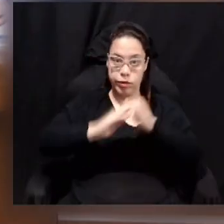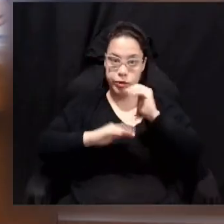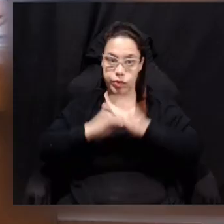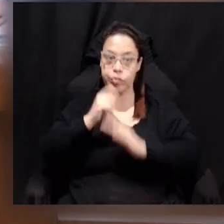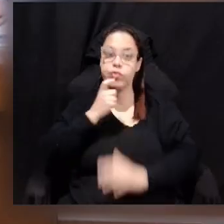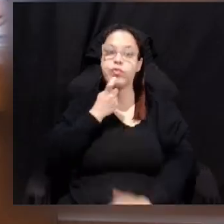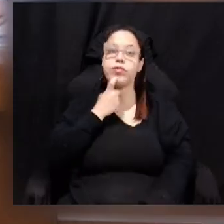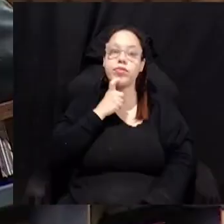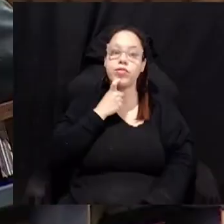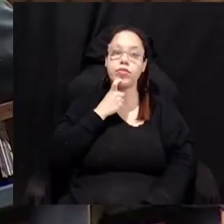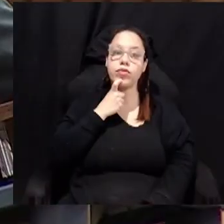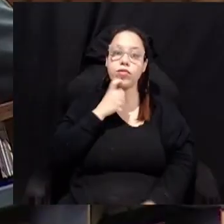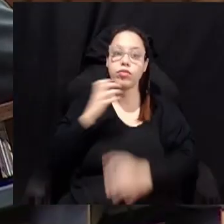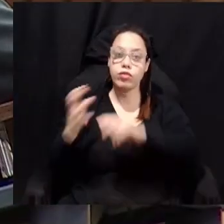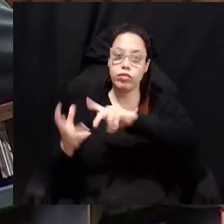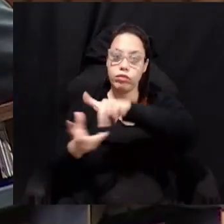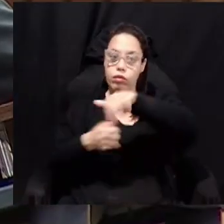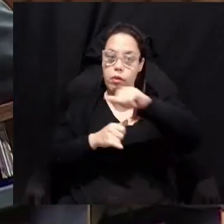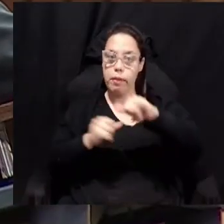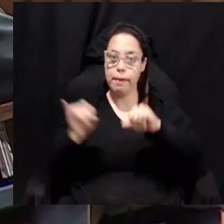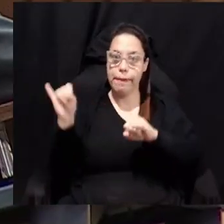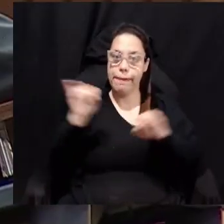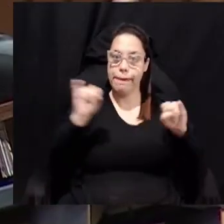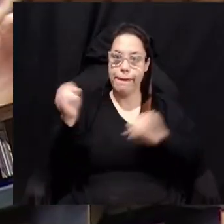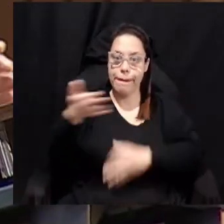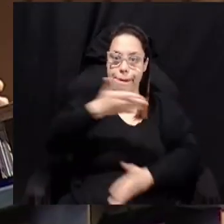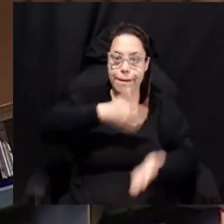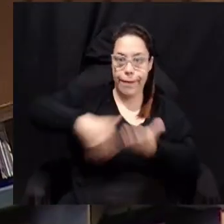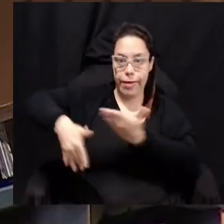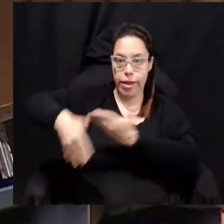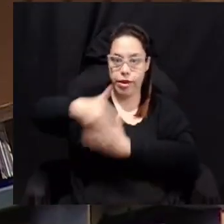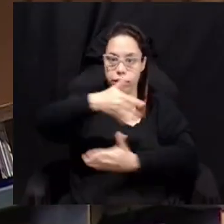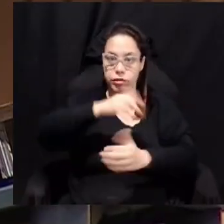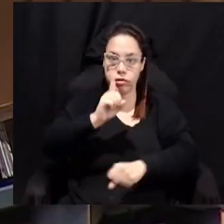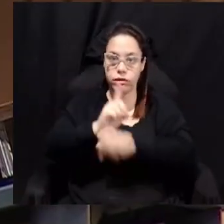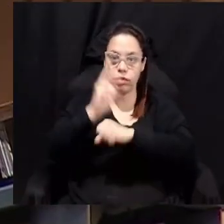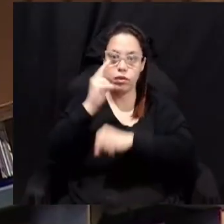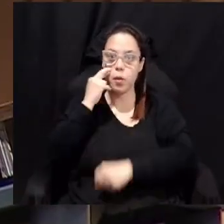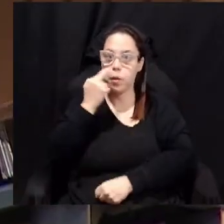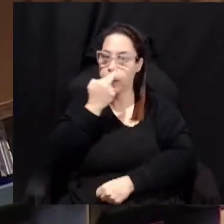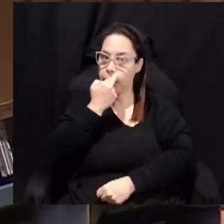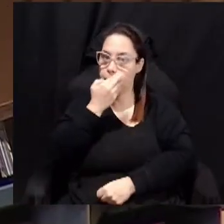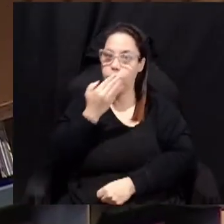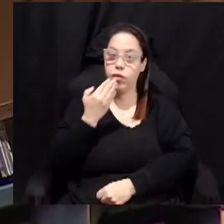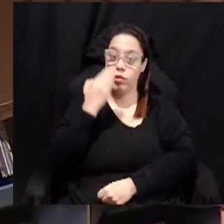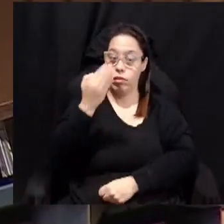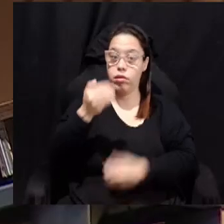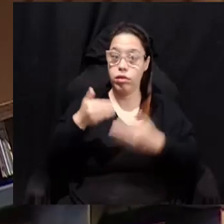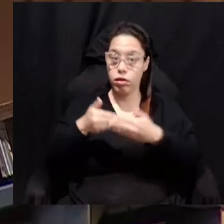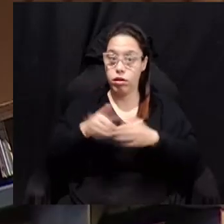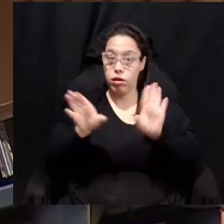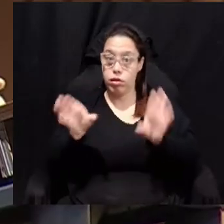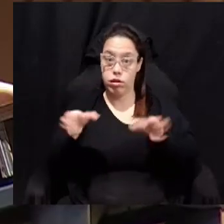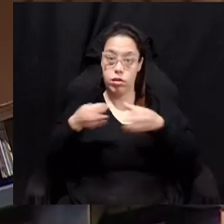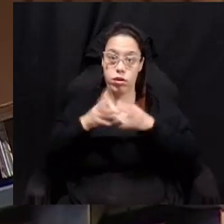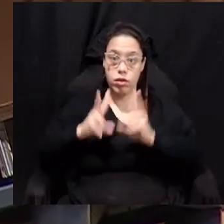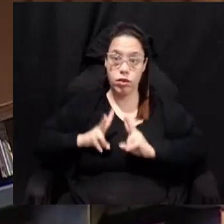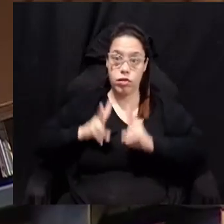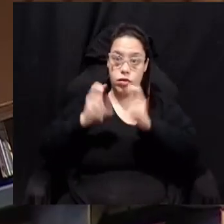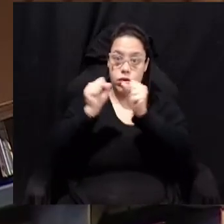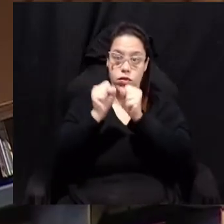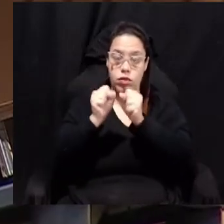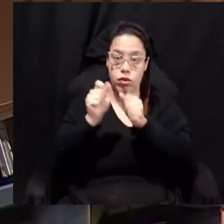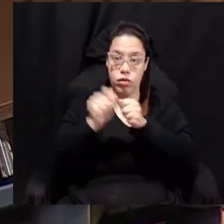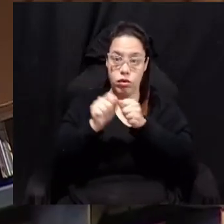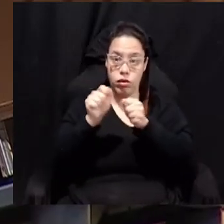cenário internacional. O vereador Dr. Ianco, que protocolou o requerimento pedindo a abertura da comissão, reforça que será feita uma